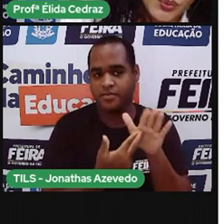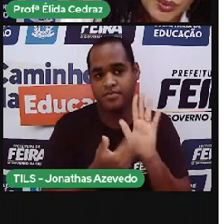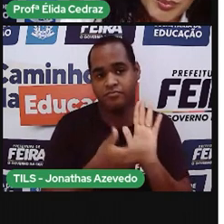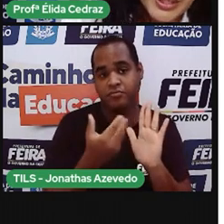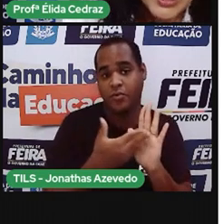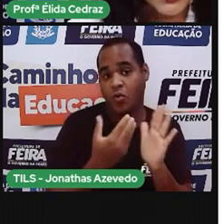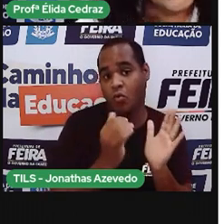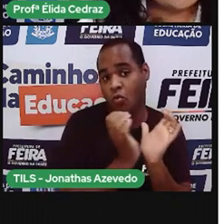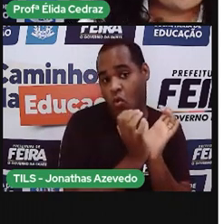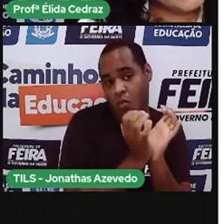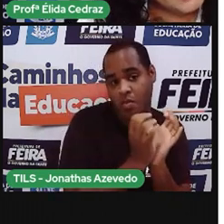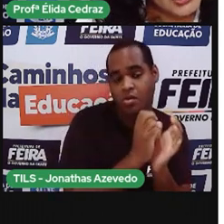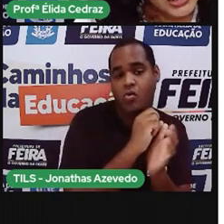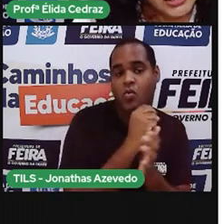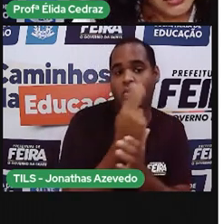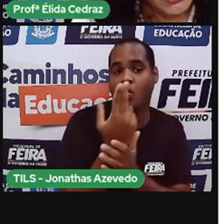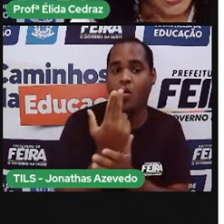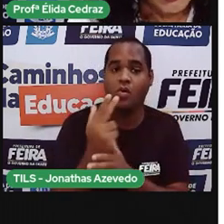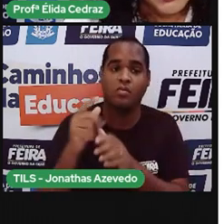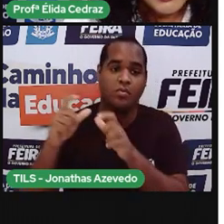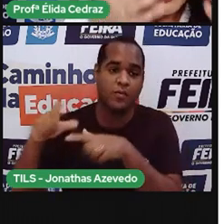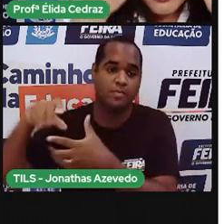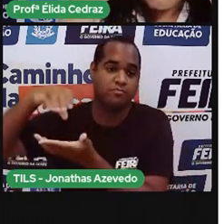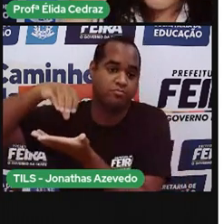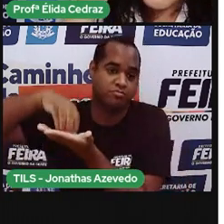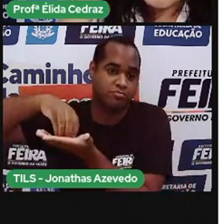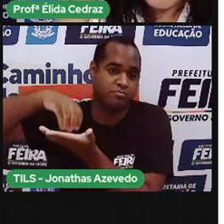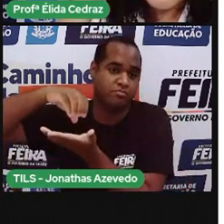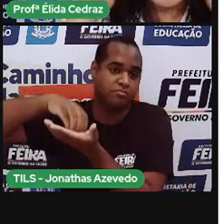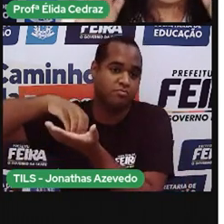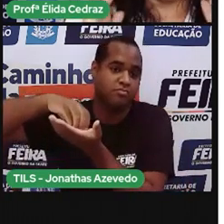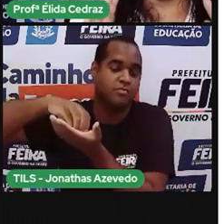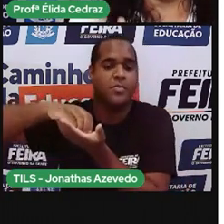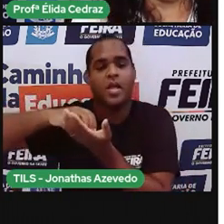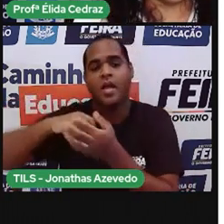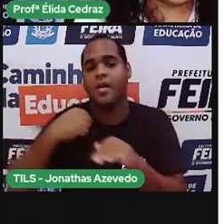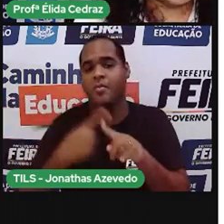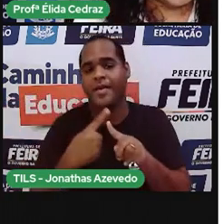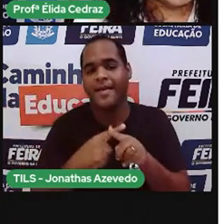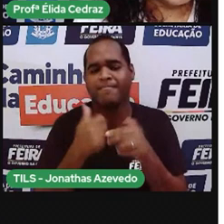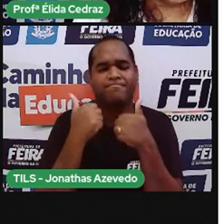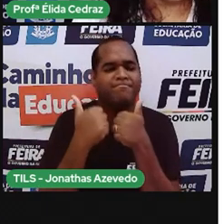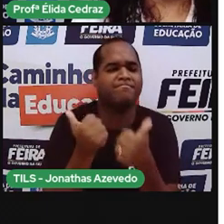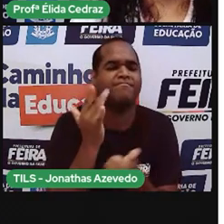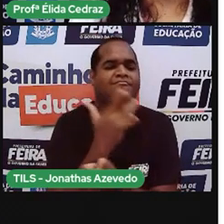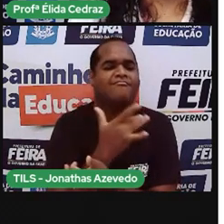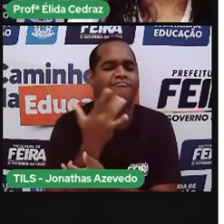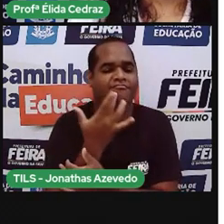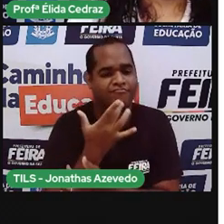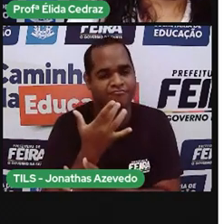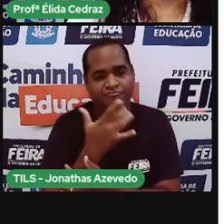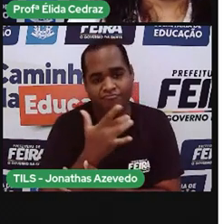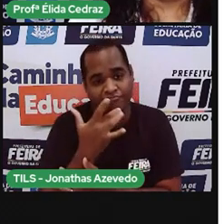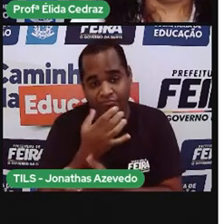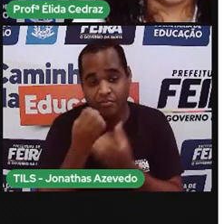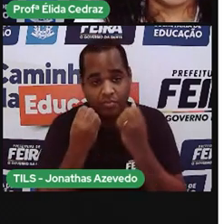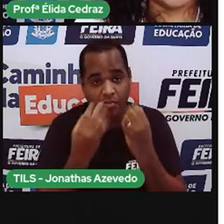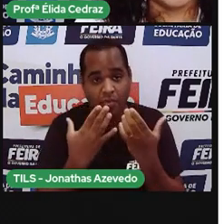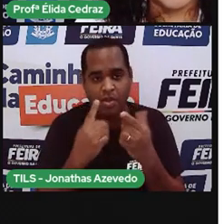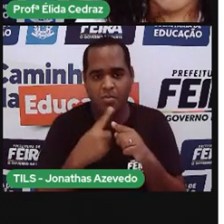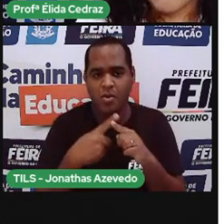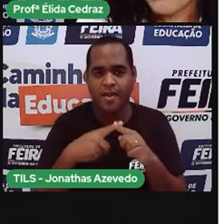do Tomba, ou na feirinha da Estação Nova. Porque as frutas estão fresquinhas, porque tem